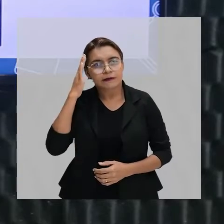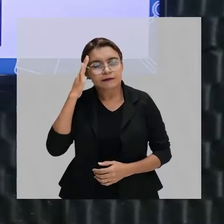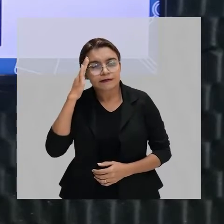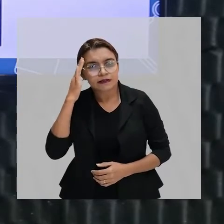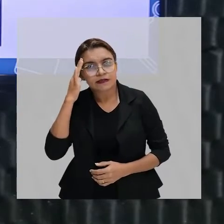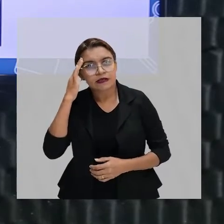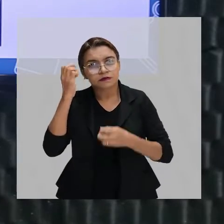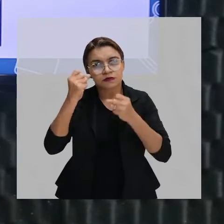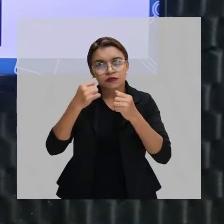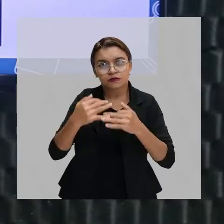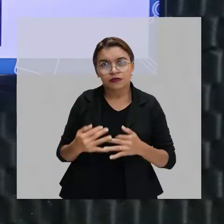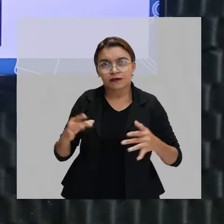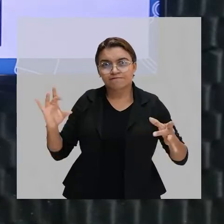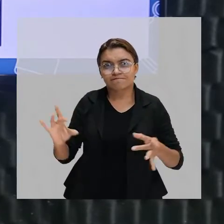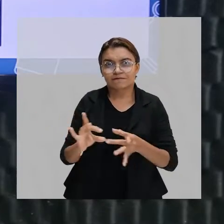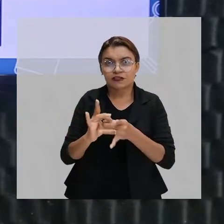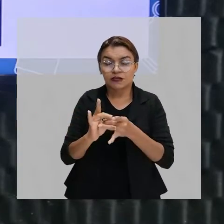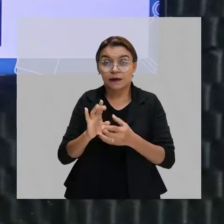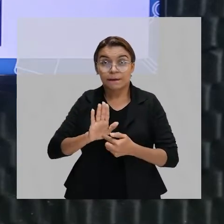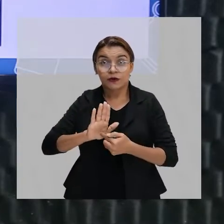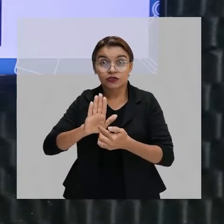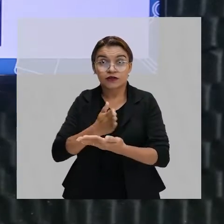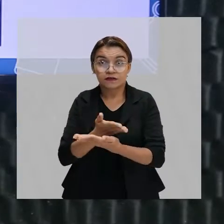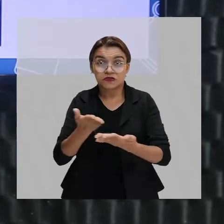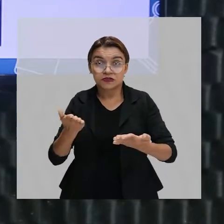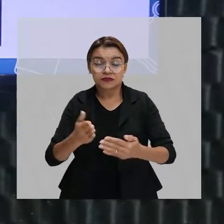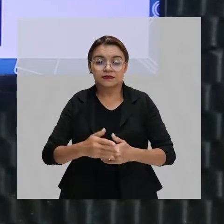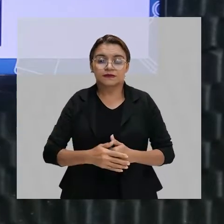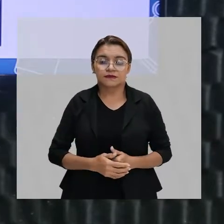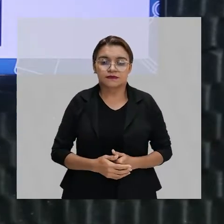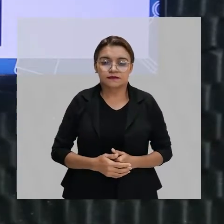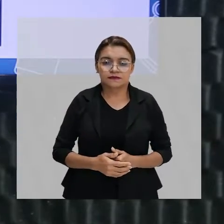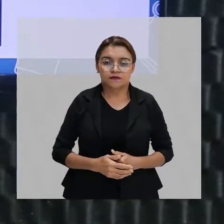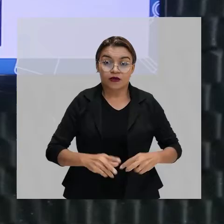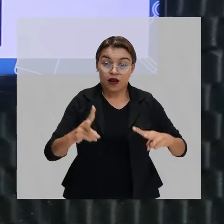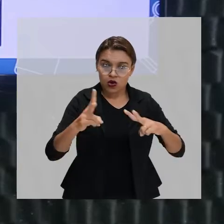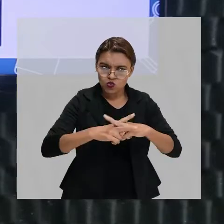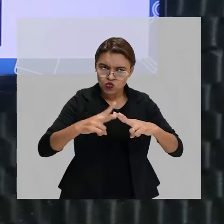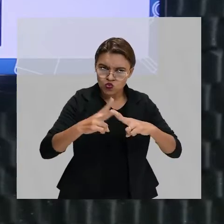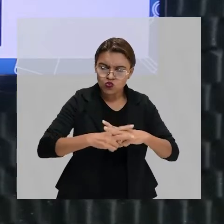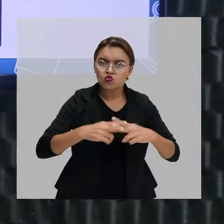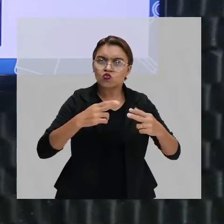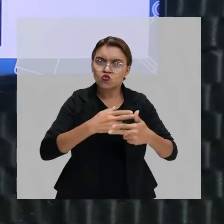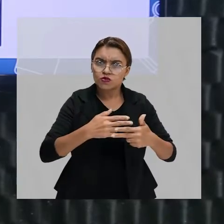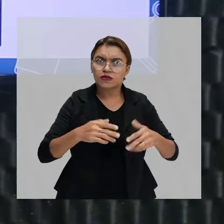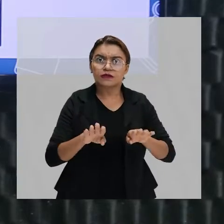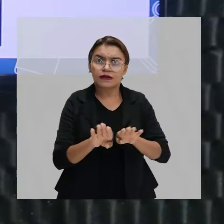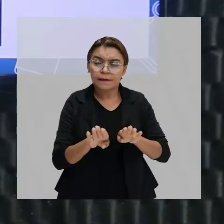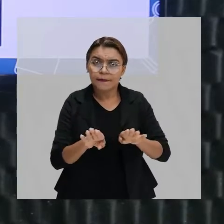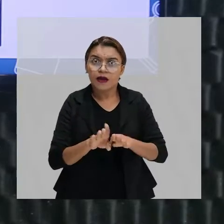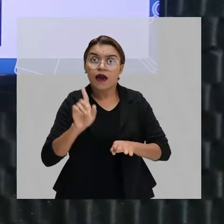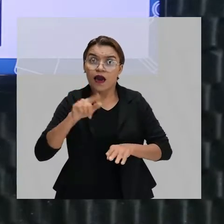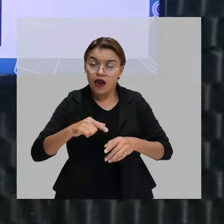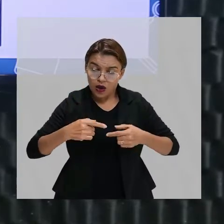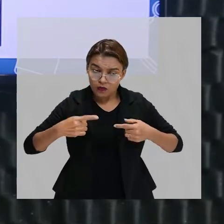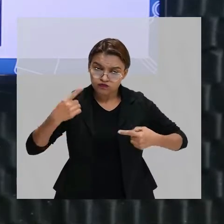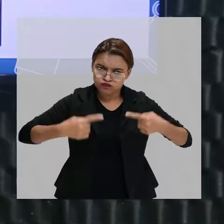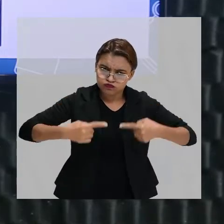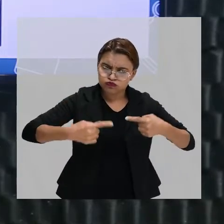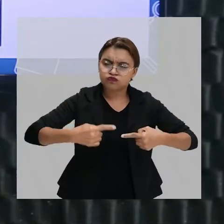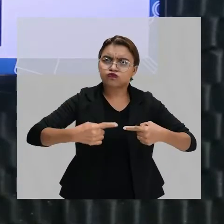para vocês então e as lutas a luta também é um combate só que esse combate